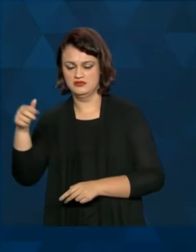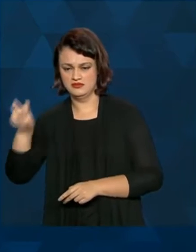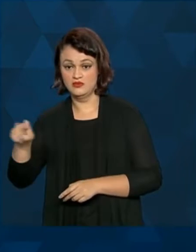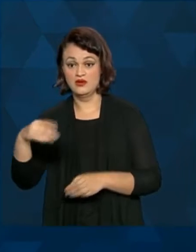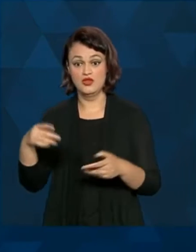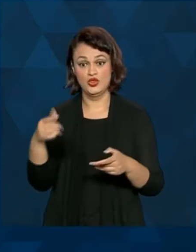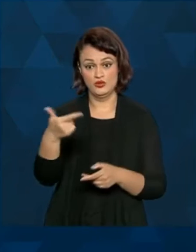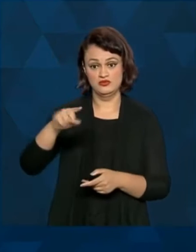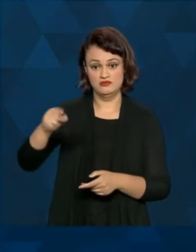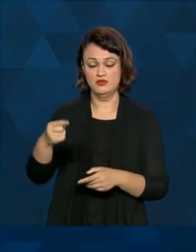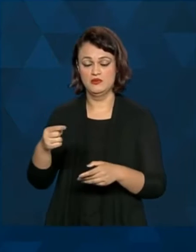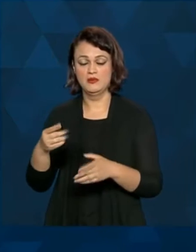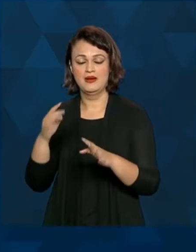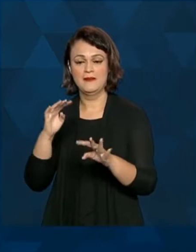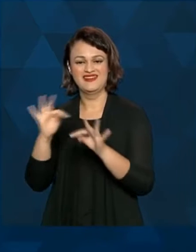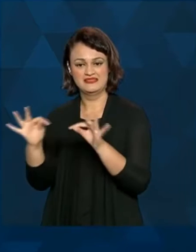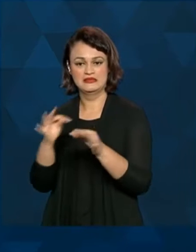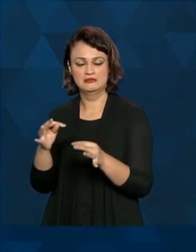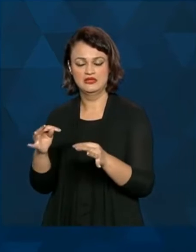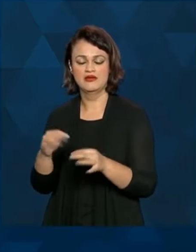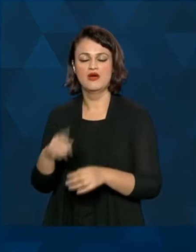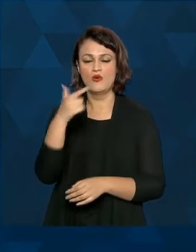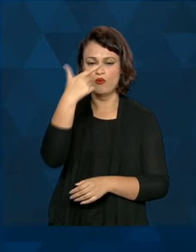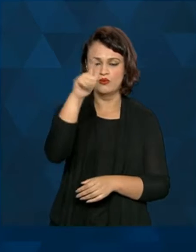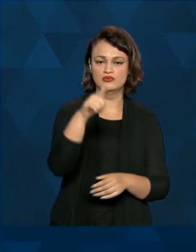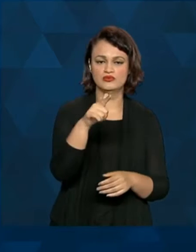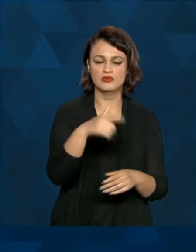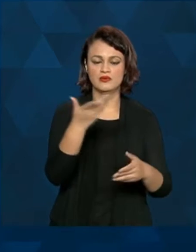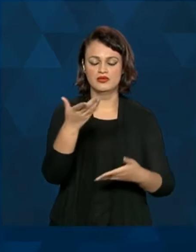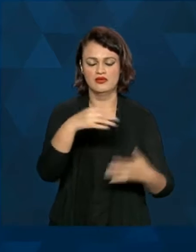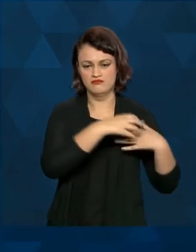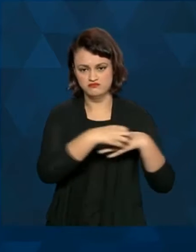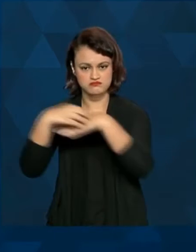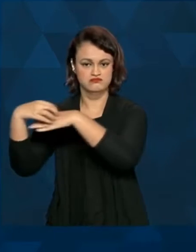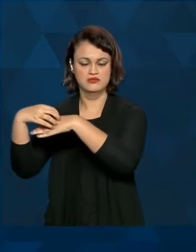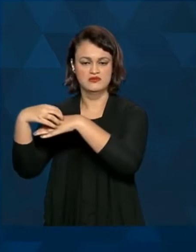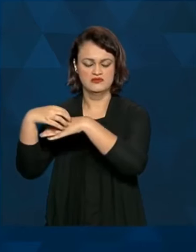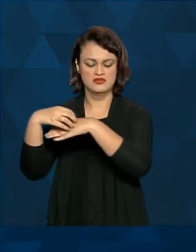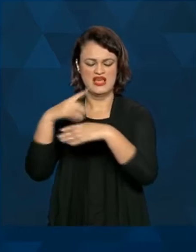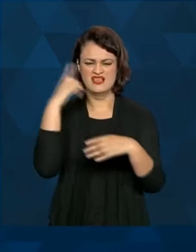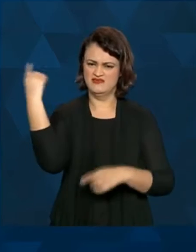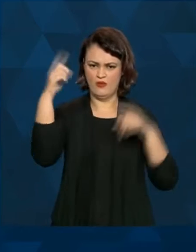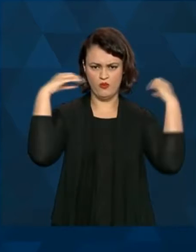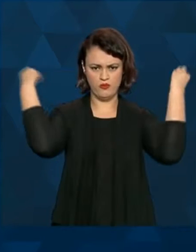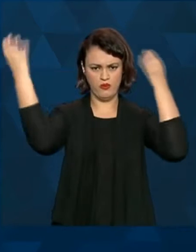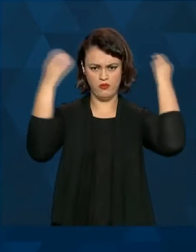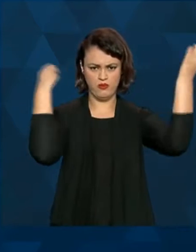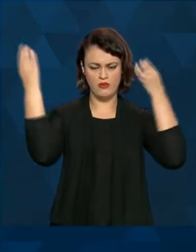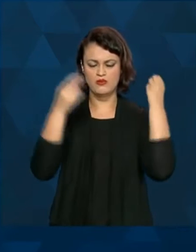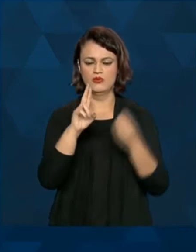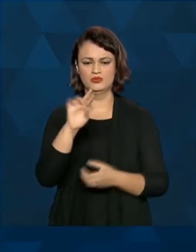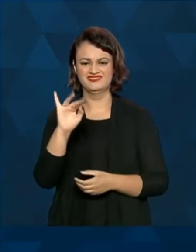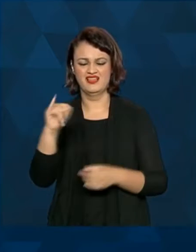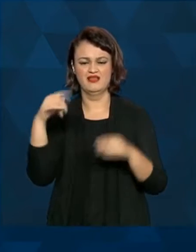para unidade de terapia intensiva e 1.925 para transporte. São aqueles que são colocados nas ambulâncias, nas UTIs